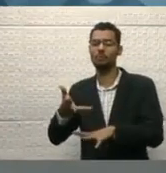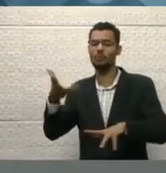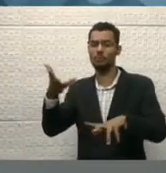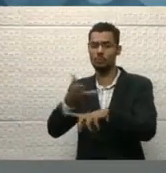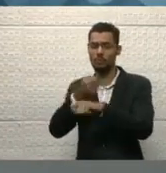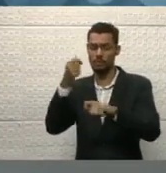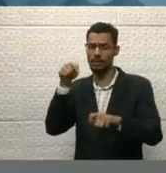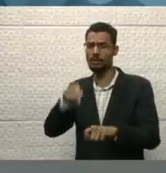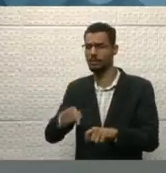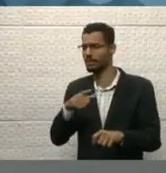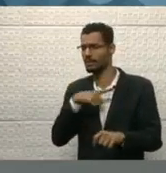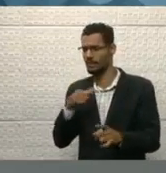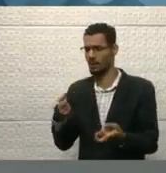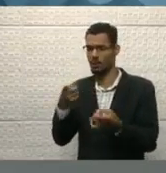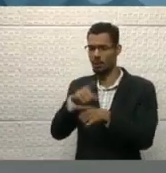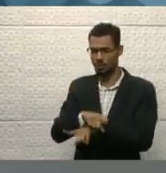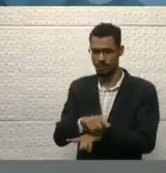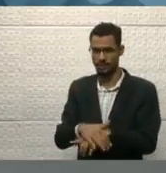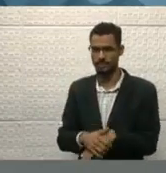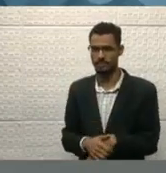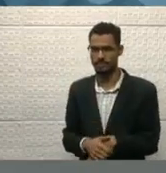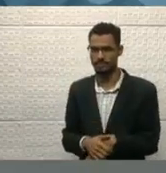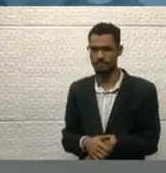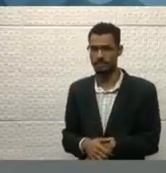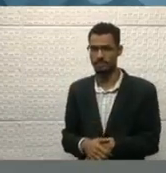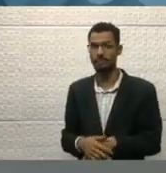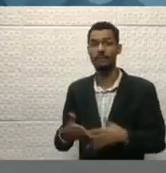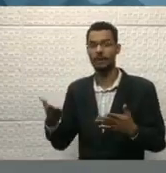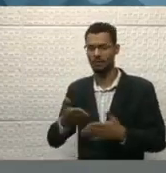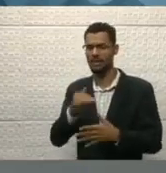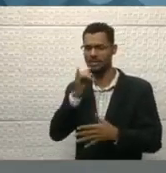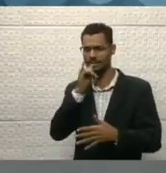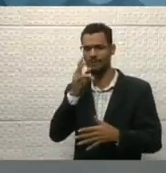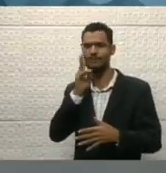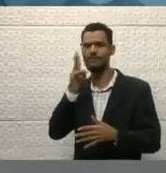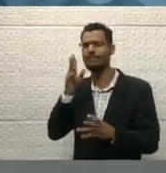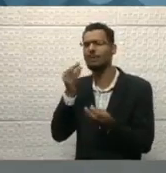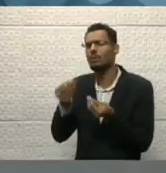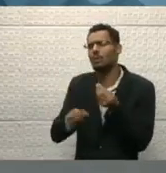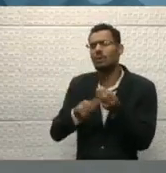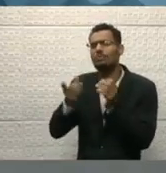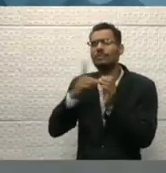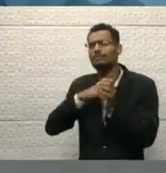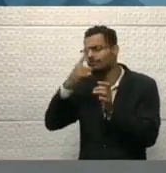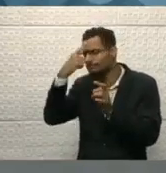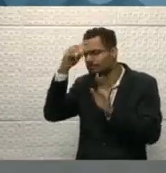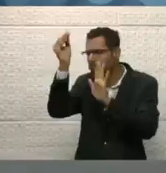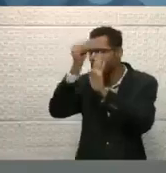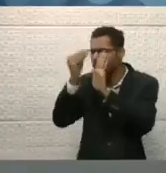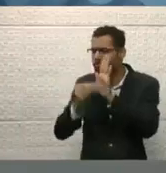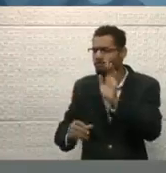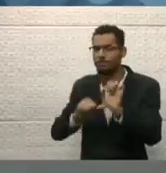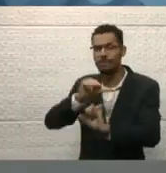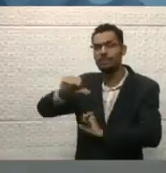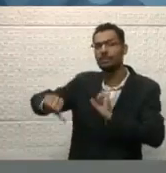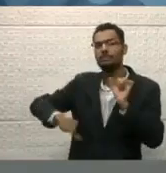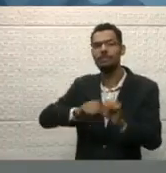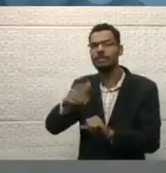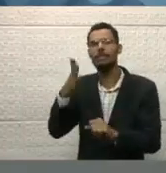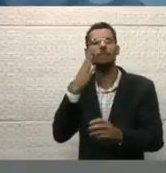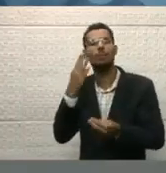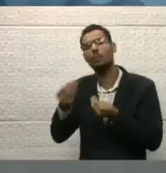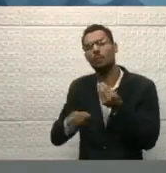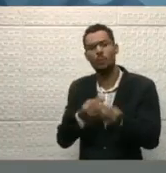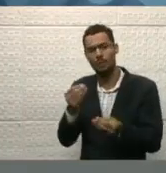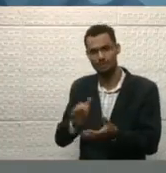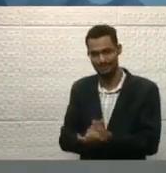e a dimensão do contradomínio. Então, nós vamos verificar num exemplo agora como construir essa transformação. Como que eu identifico a